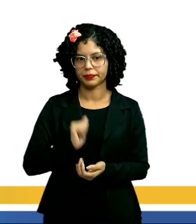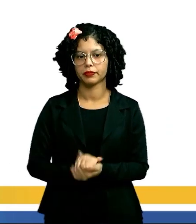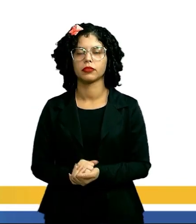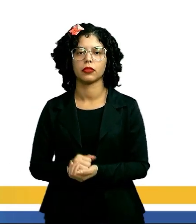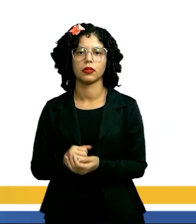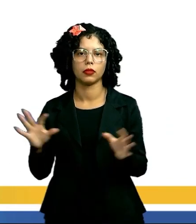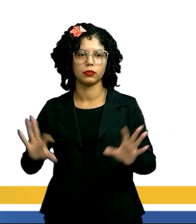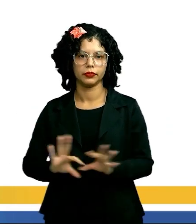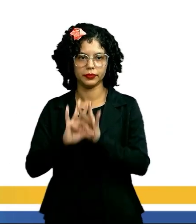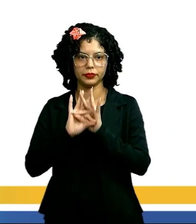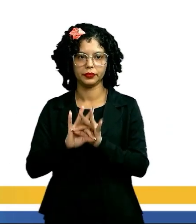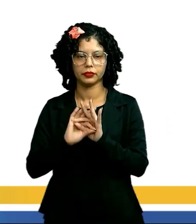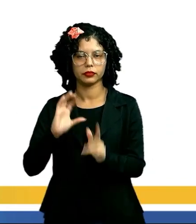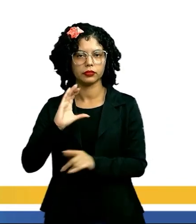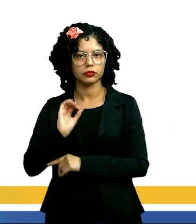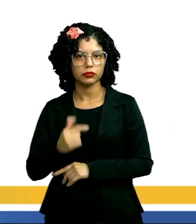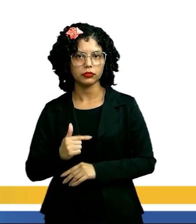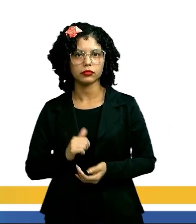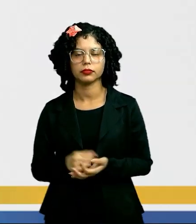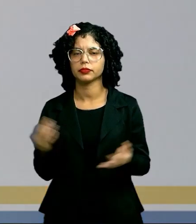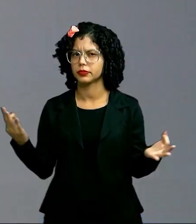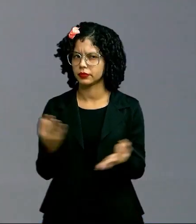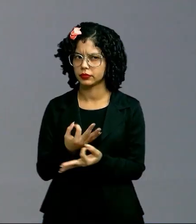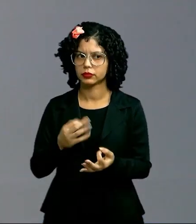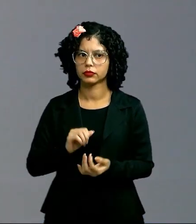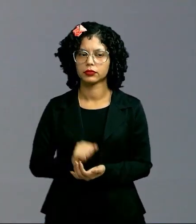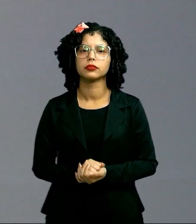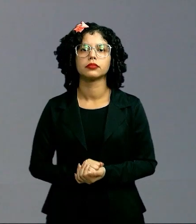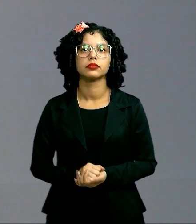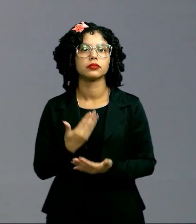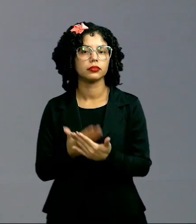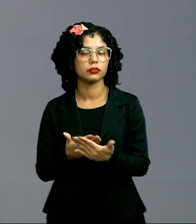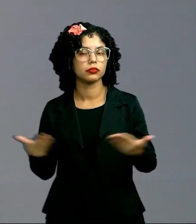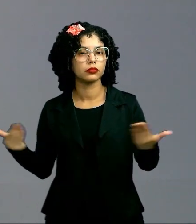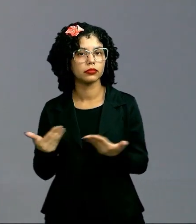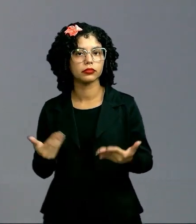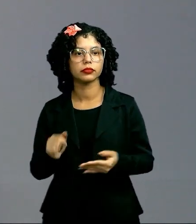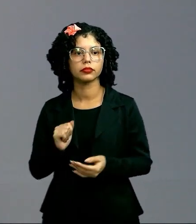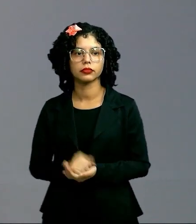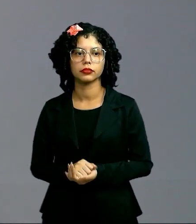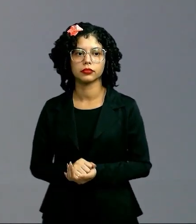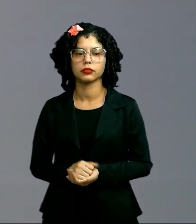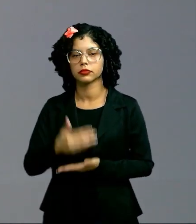entre átomos de carbono. Perfeito? Então, essa foi nossa aula de